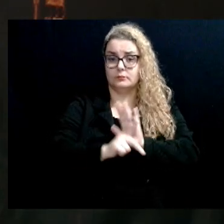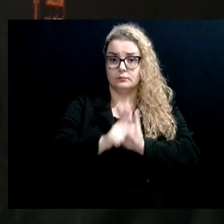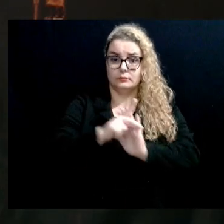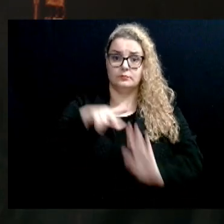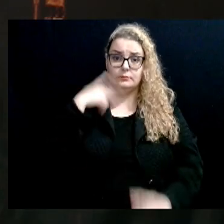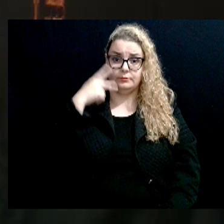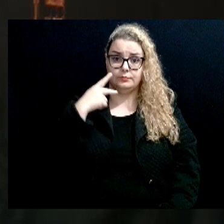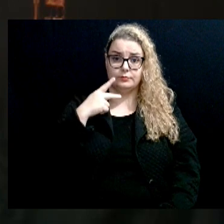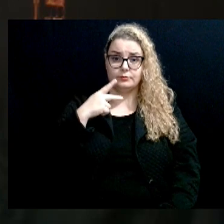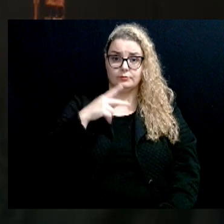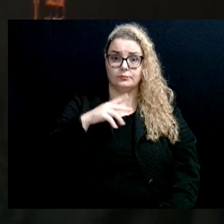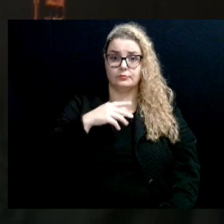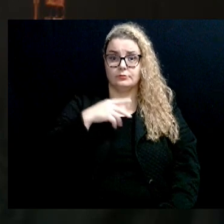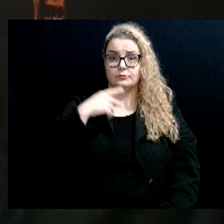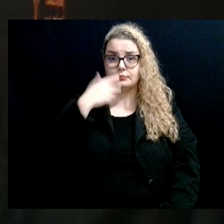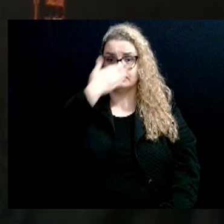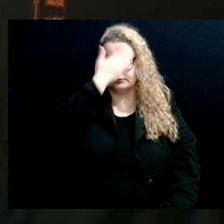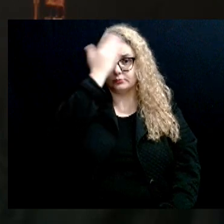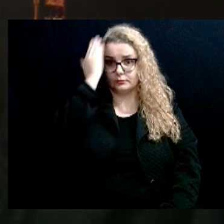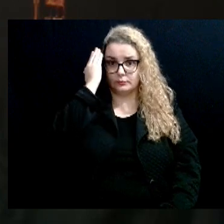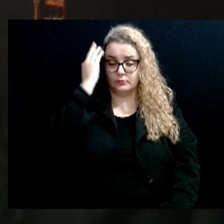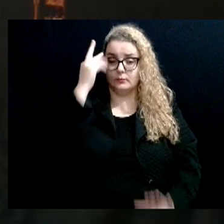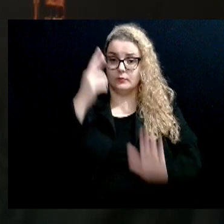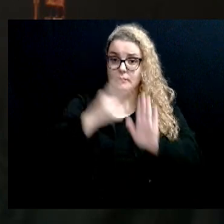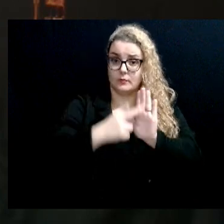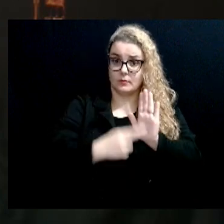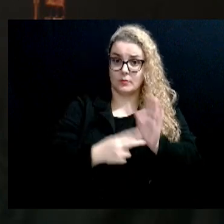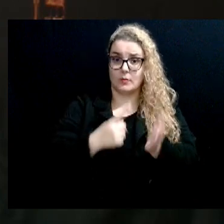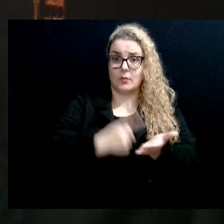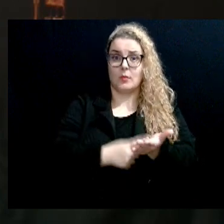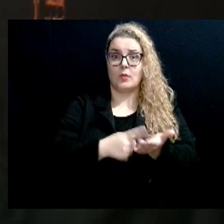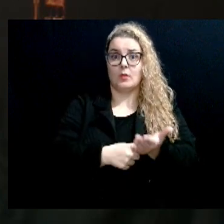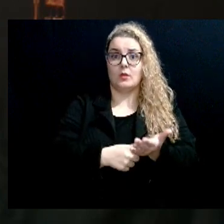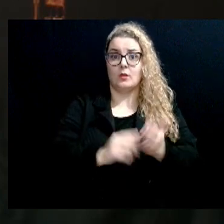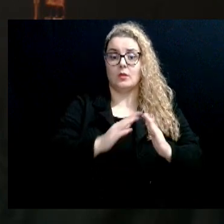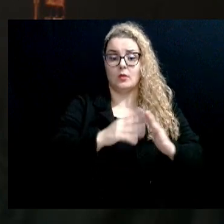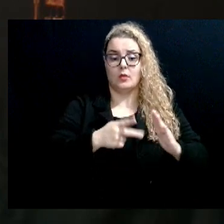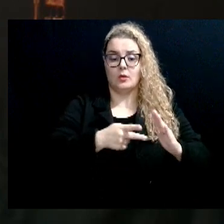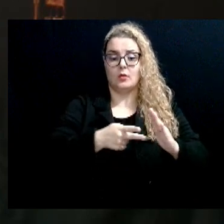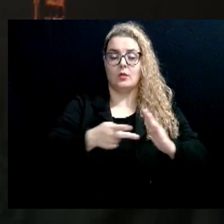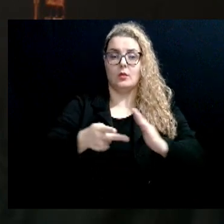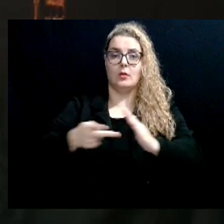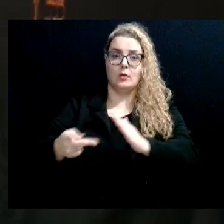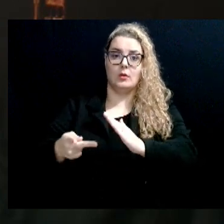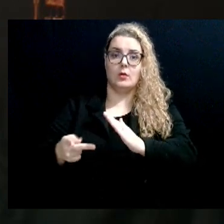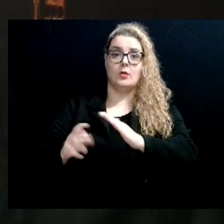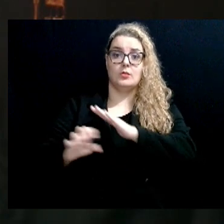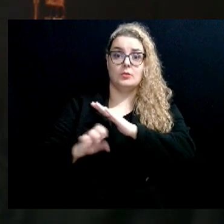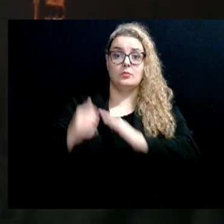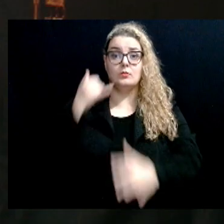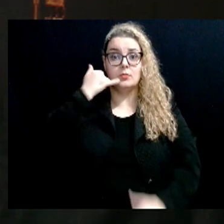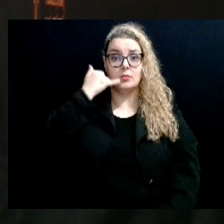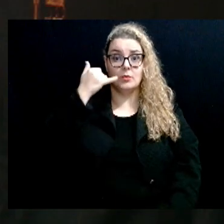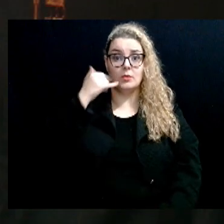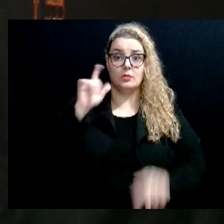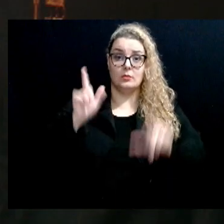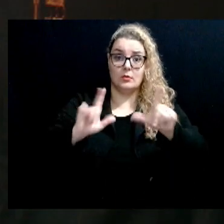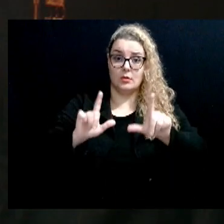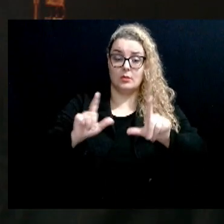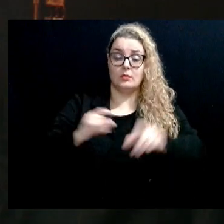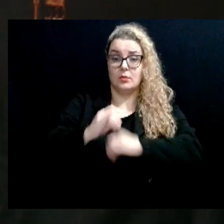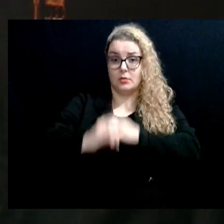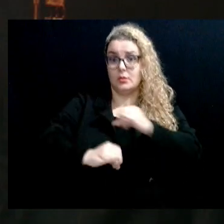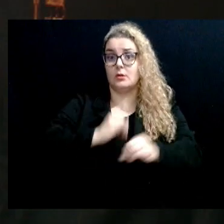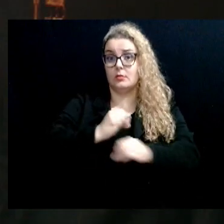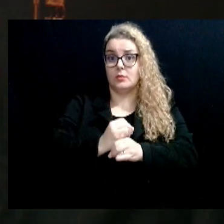que estabelece regras para o agendamento de visitas técnicas de empresas de telefonia, internet e TV por assinatura. A